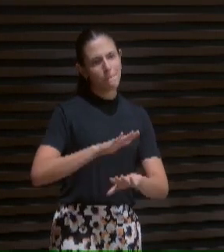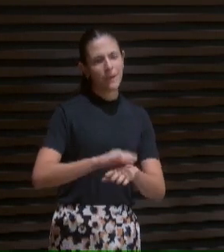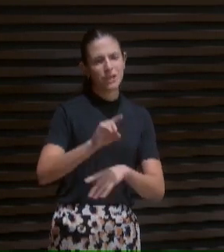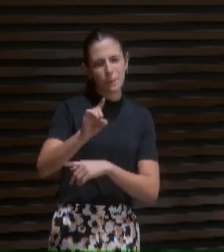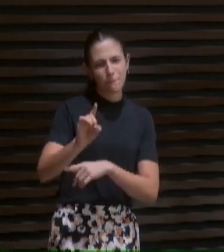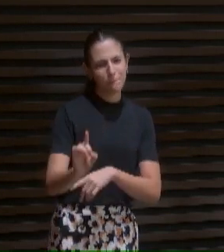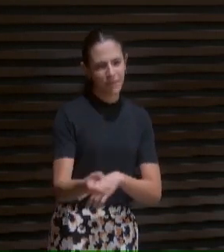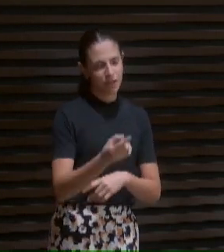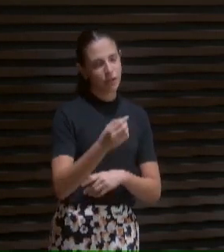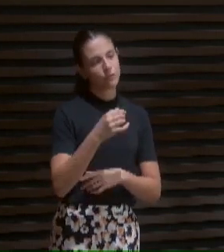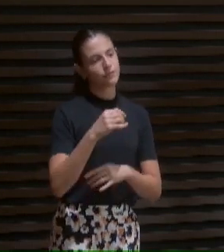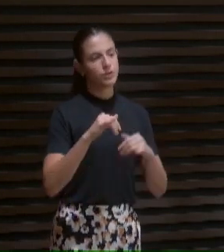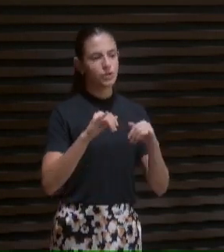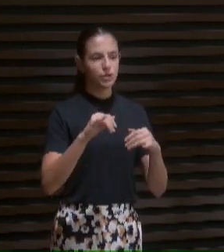judeus